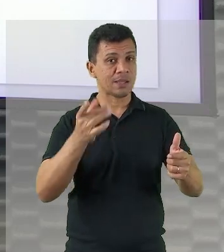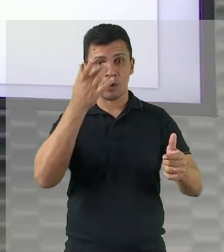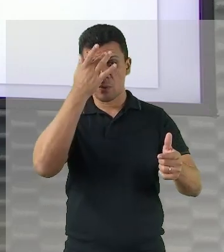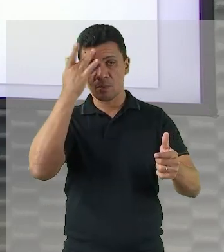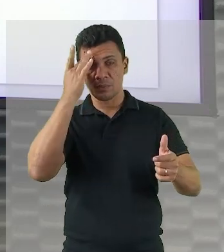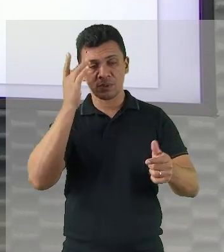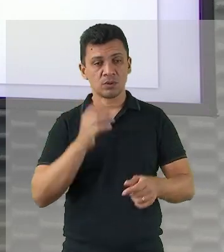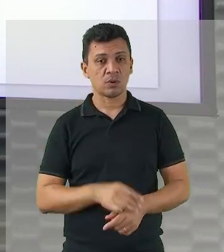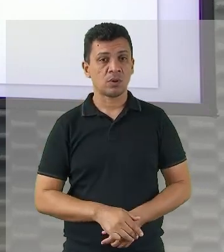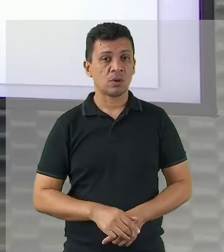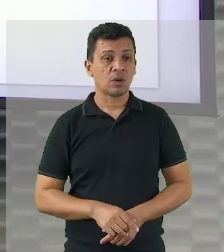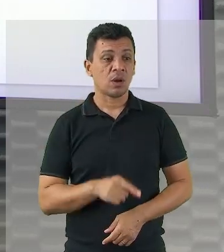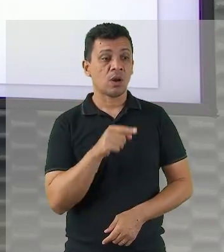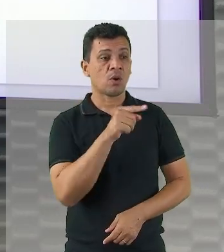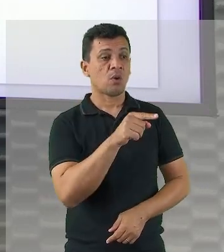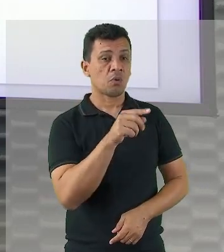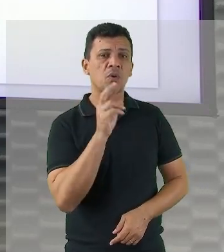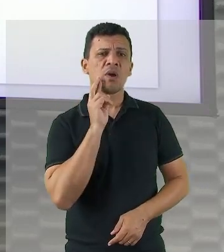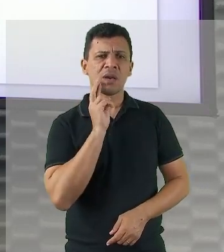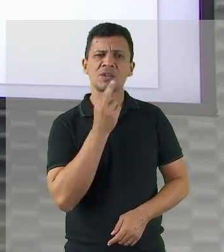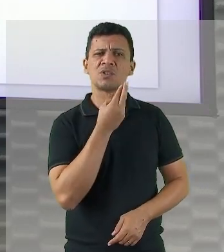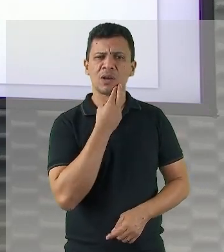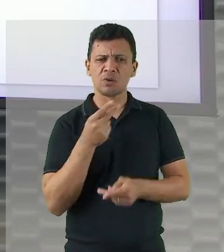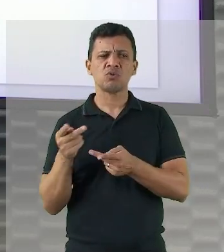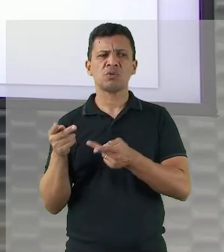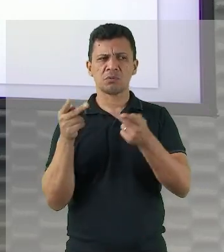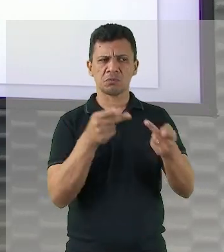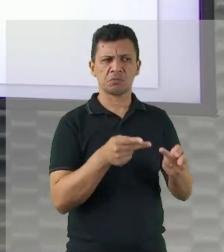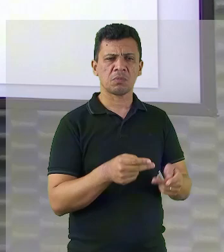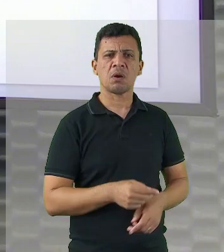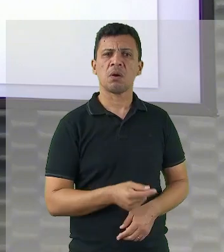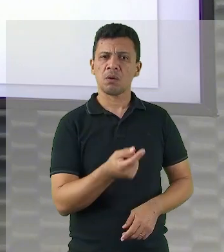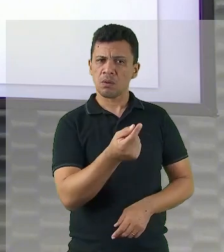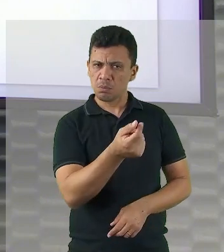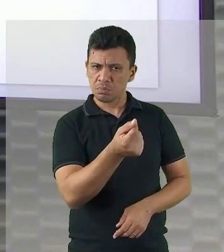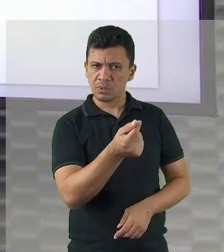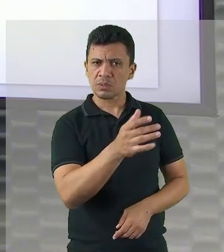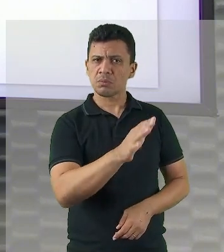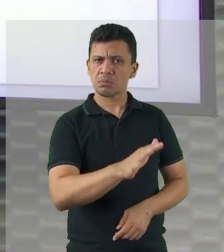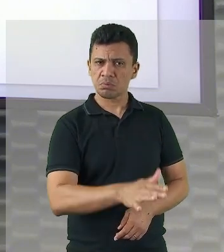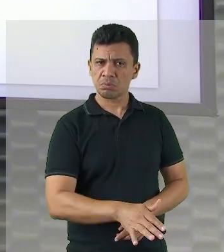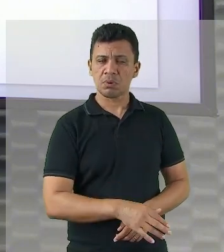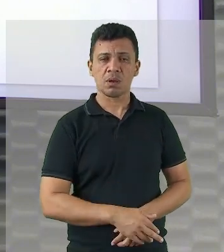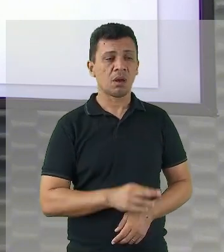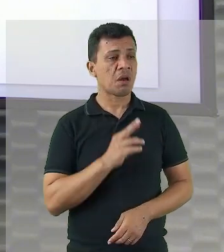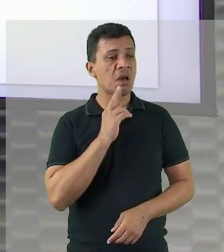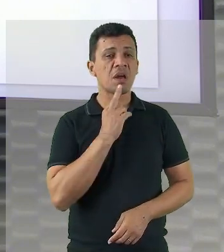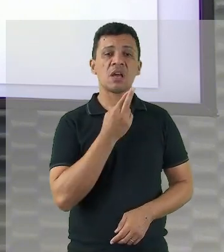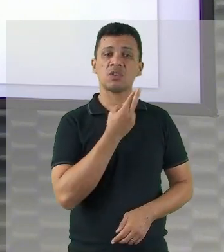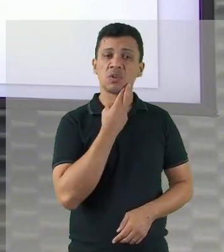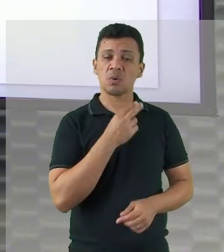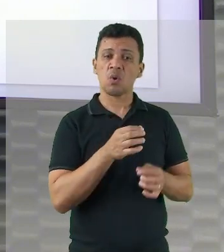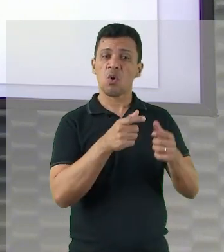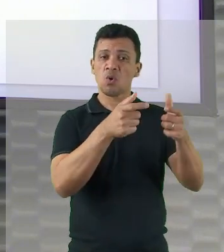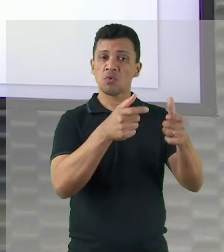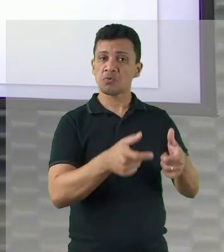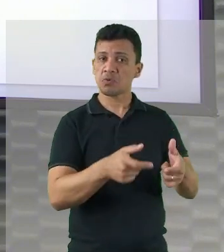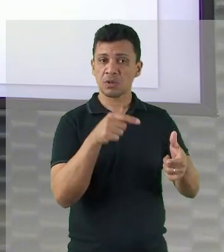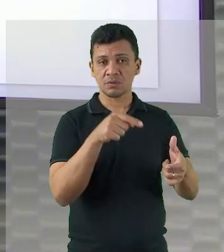O restaurante é muito visitado, os preços são acessíveis, ele fica em uma localização